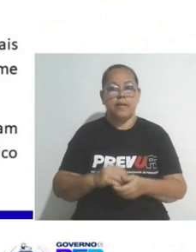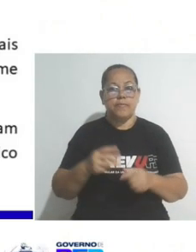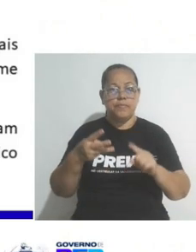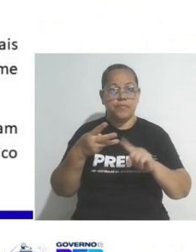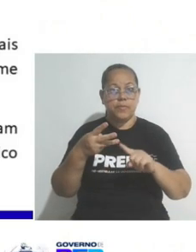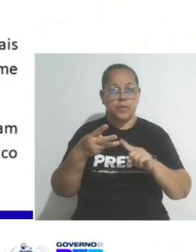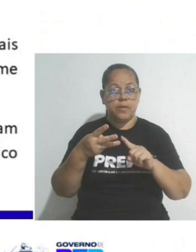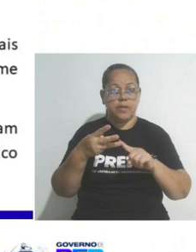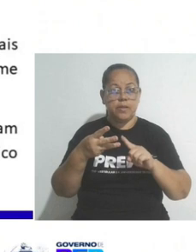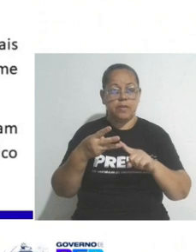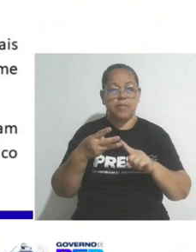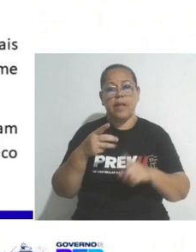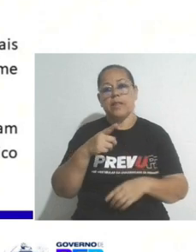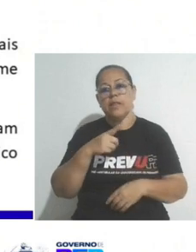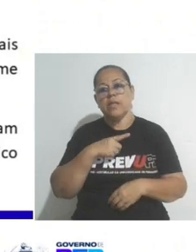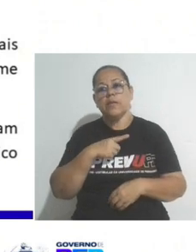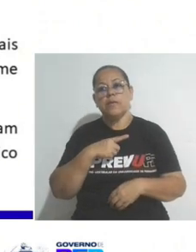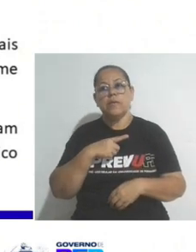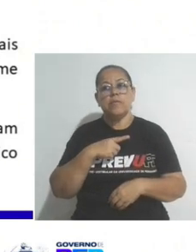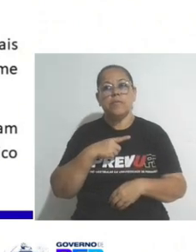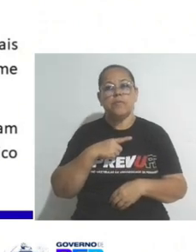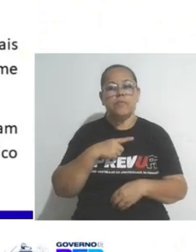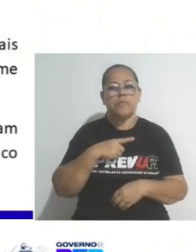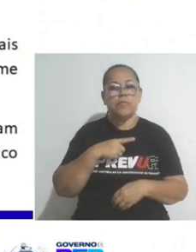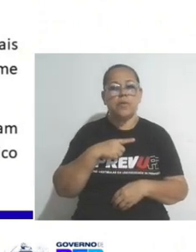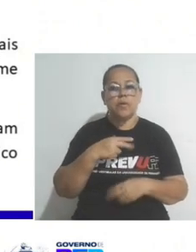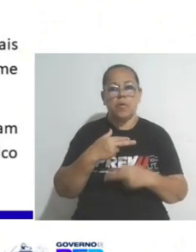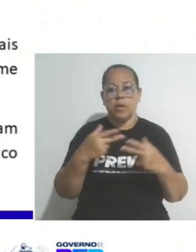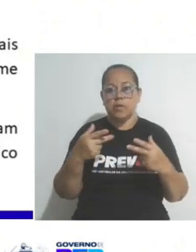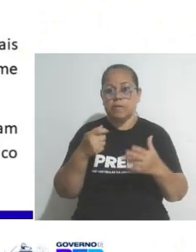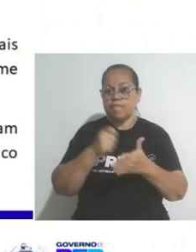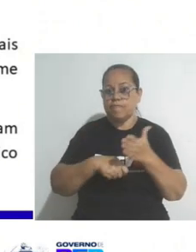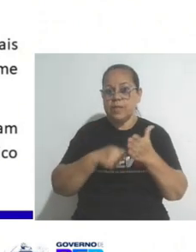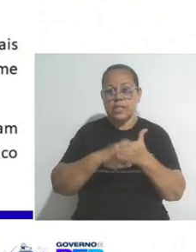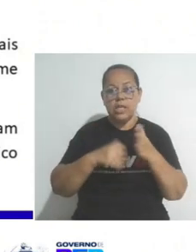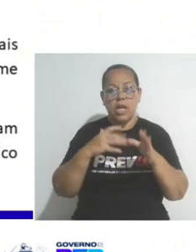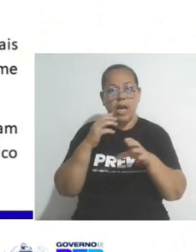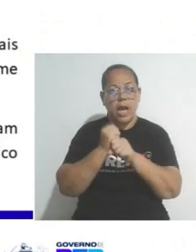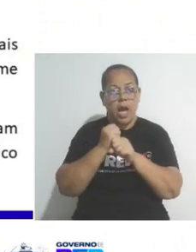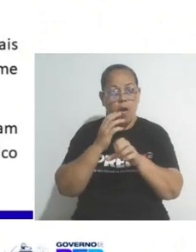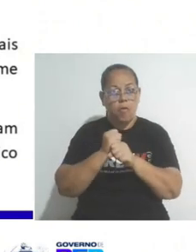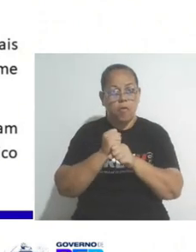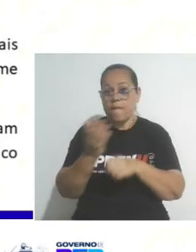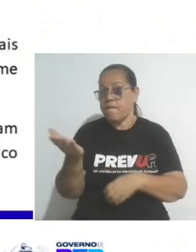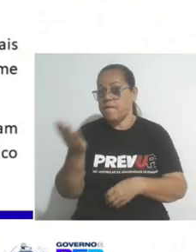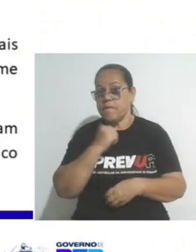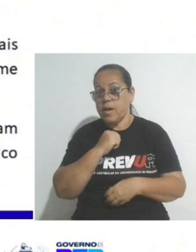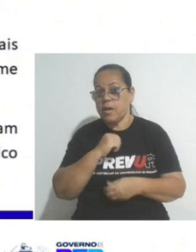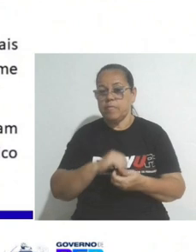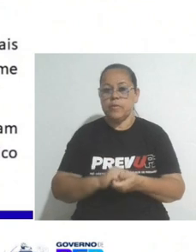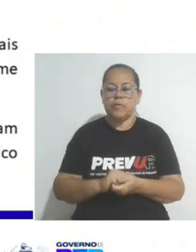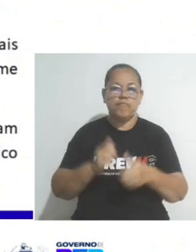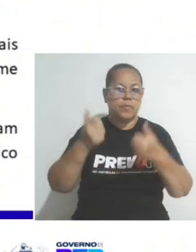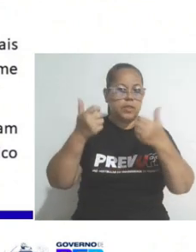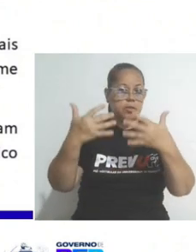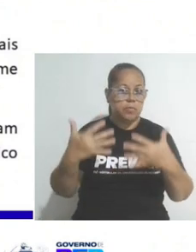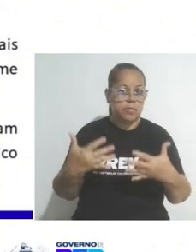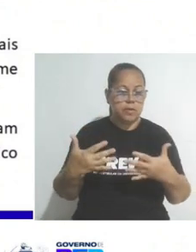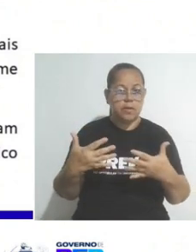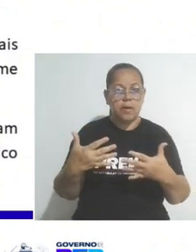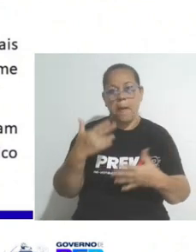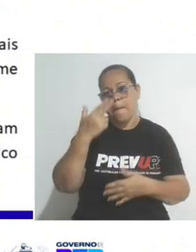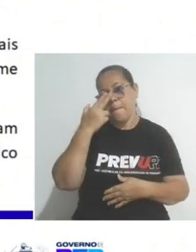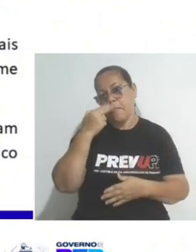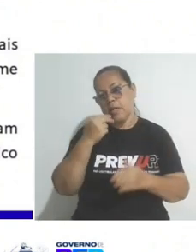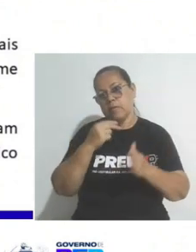3 a gente tem então algo que vai exigir um pouco de cálculo vamos lá ele diz o seguinte embora em